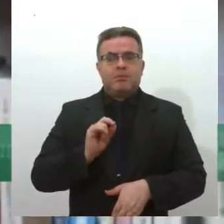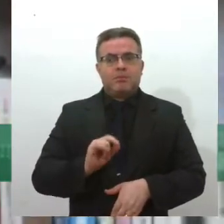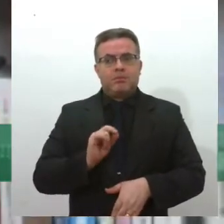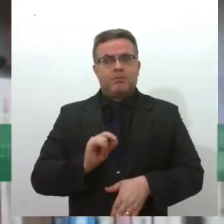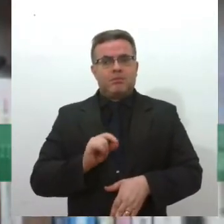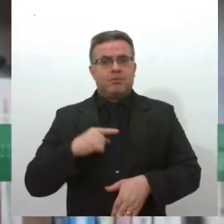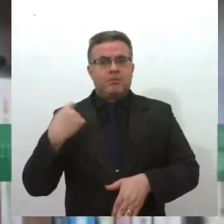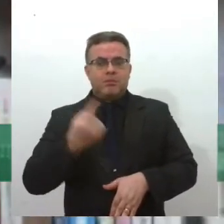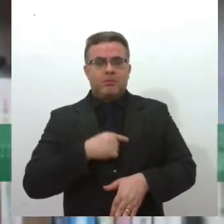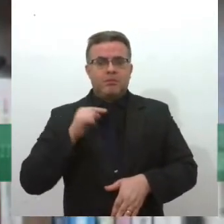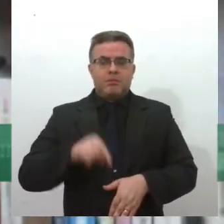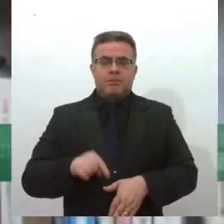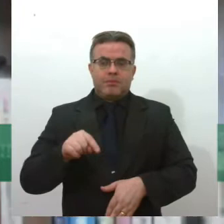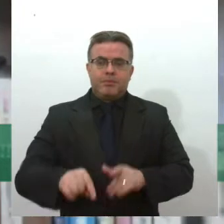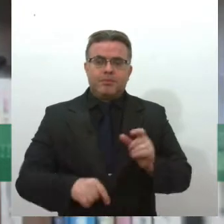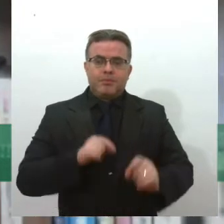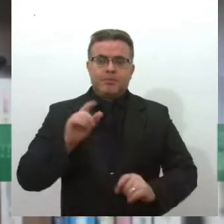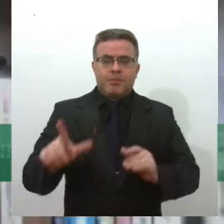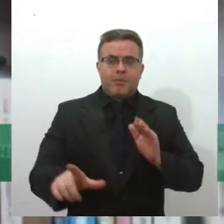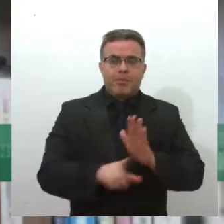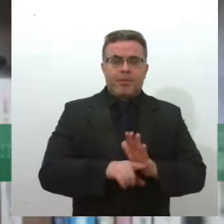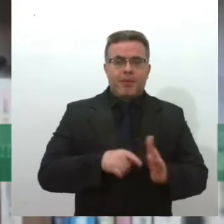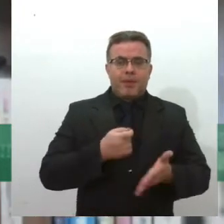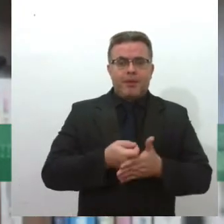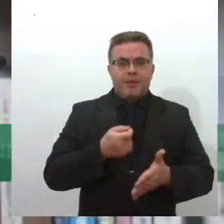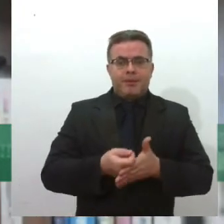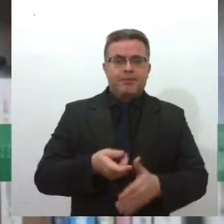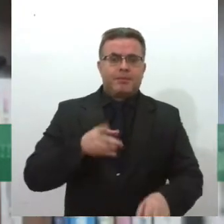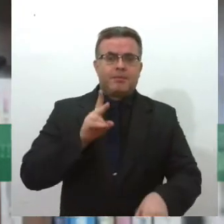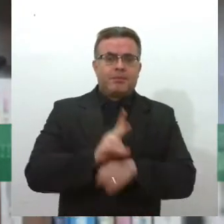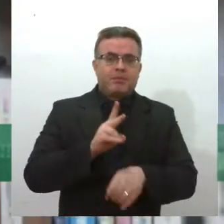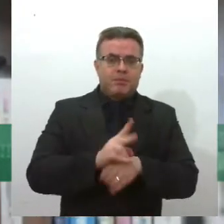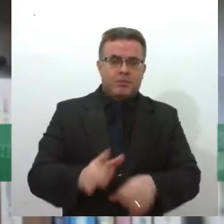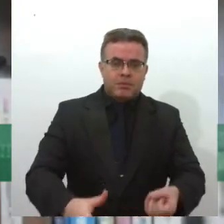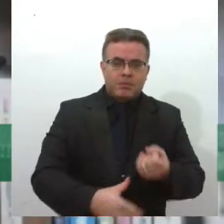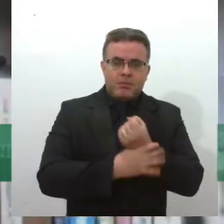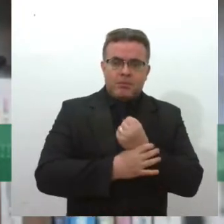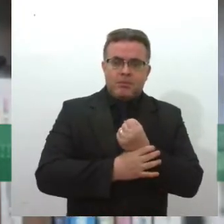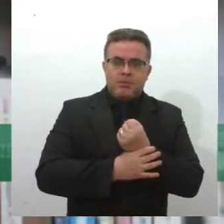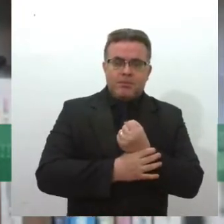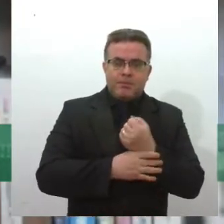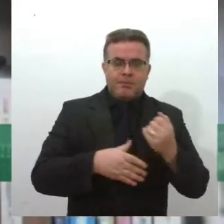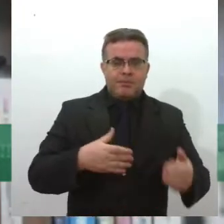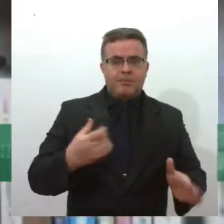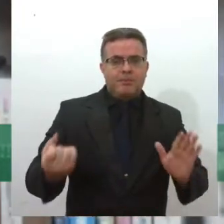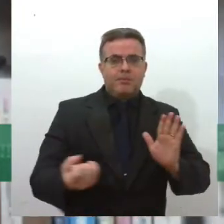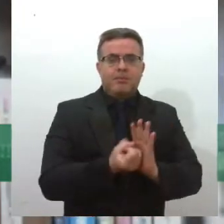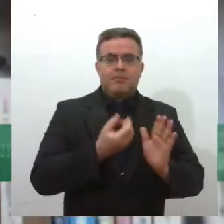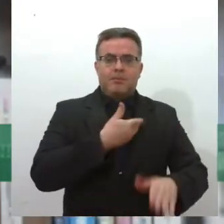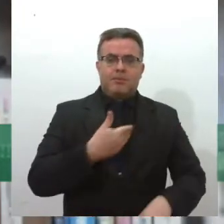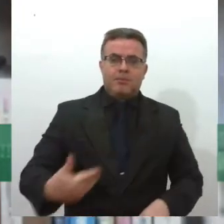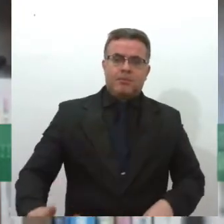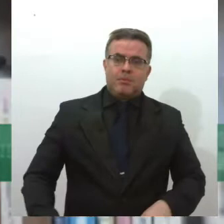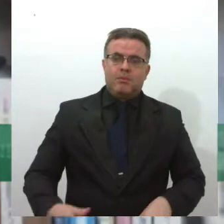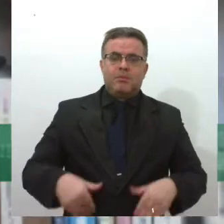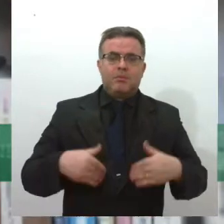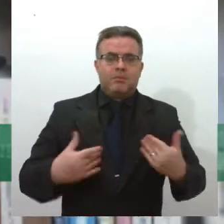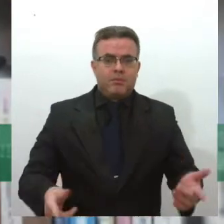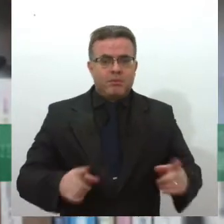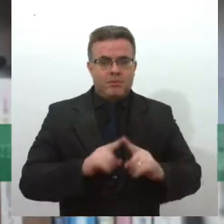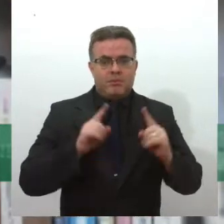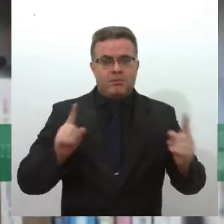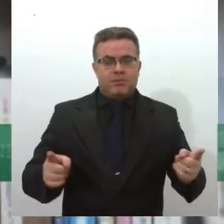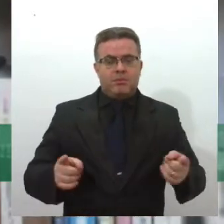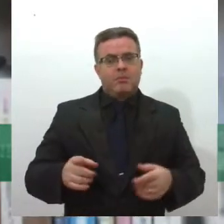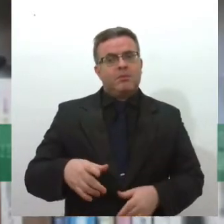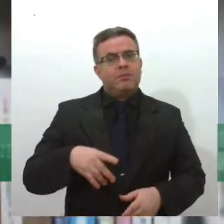de improbidade, ela diz respeito à proteção do patrimônio público, da publicidade, da moralidade, mas a PEC